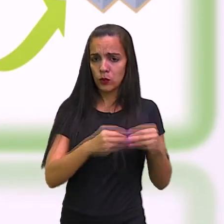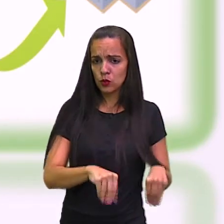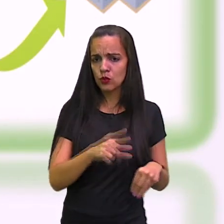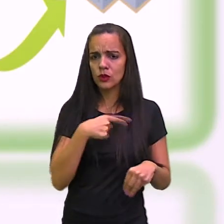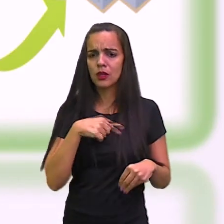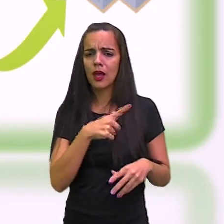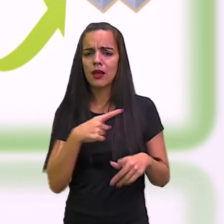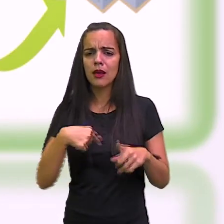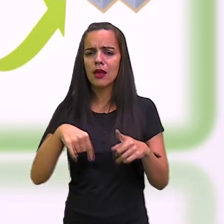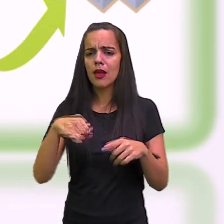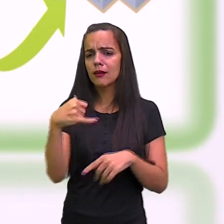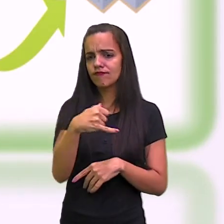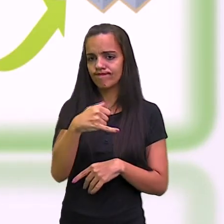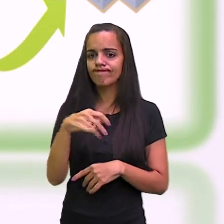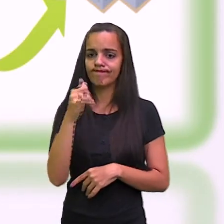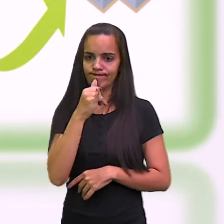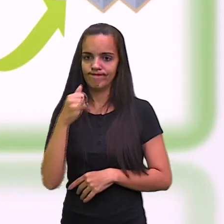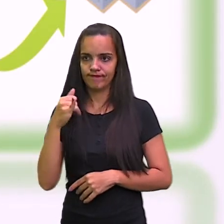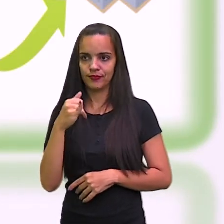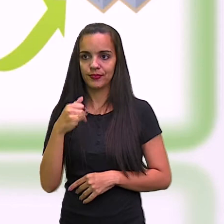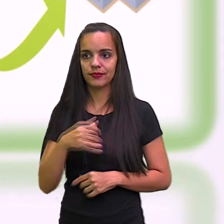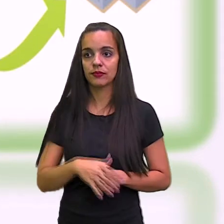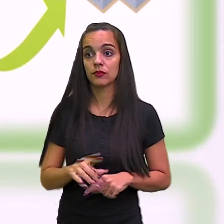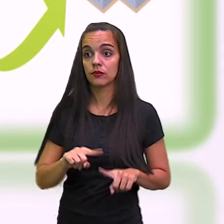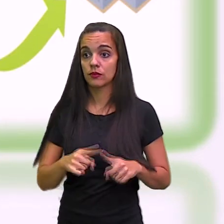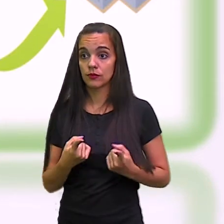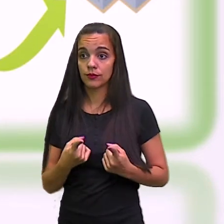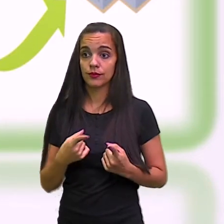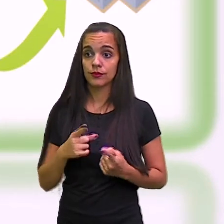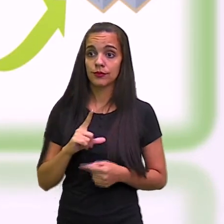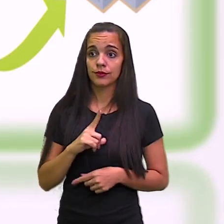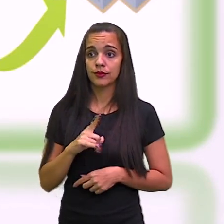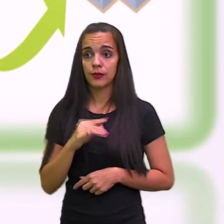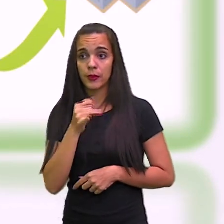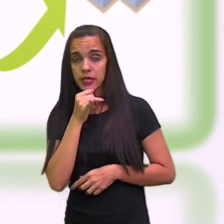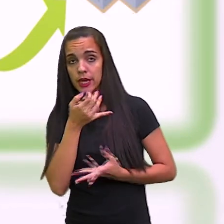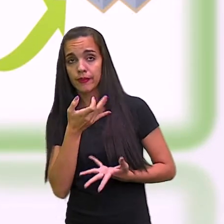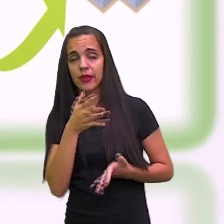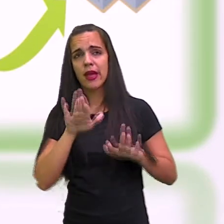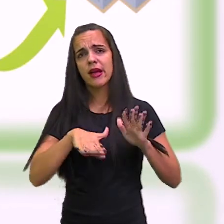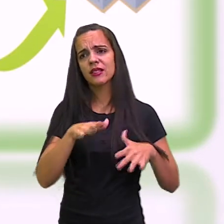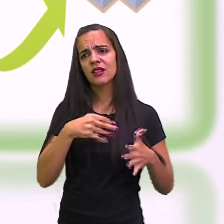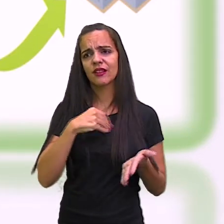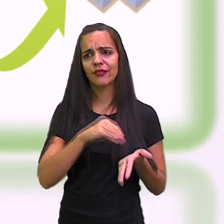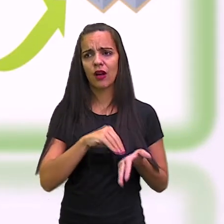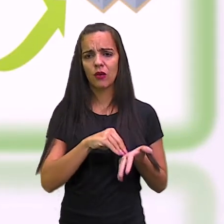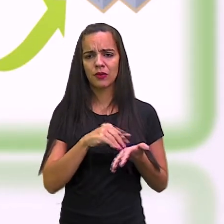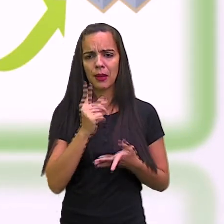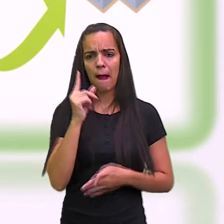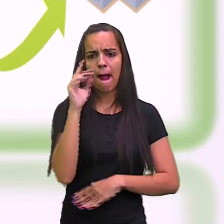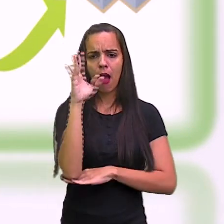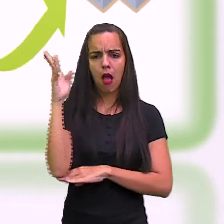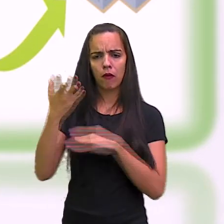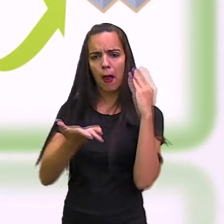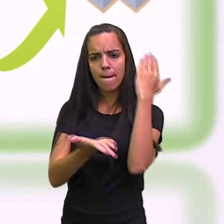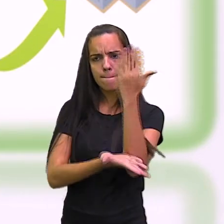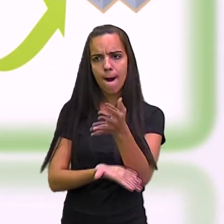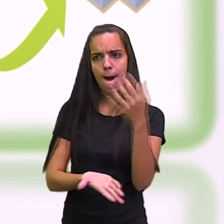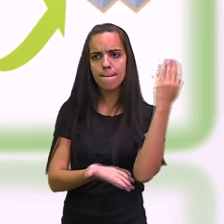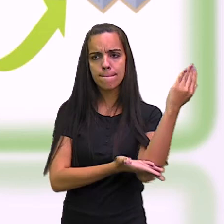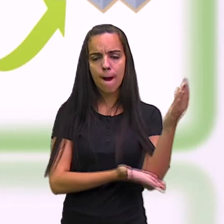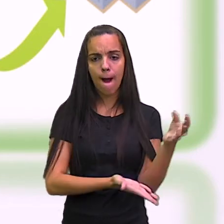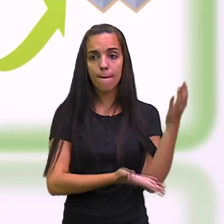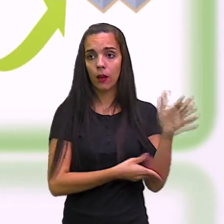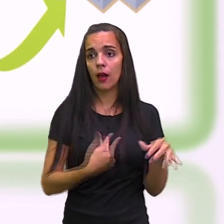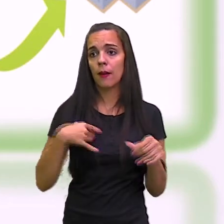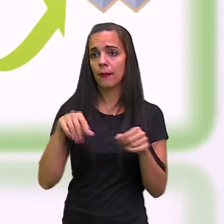impacto ambiental, uma vez que pode comprometer a flora e a fauna de áreas verdes, são outras